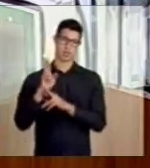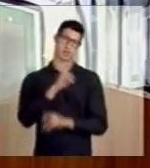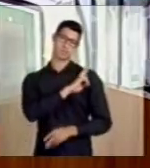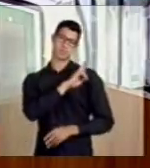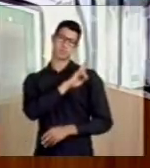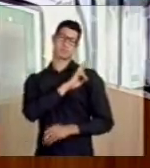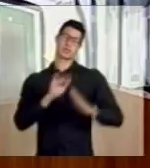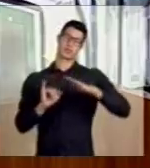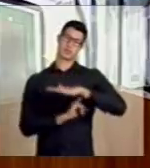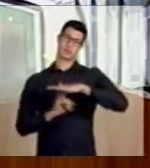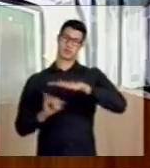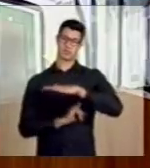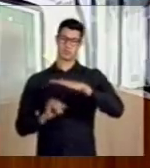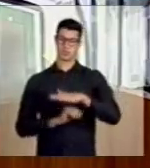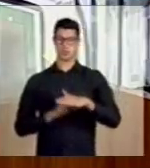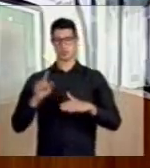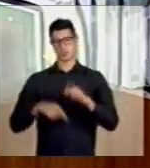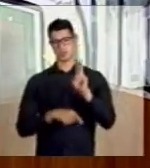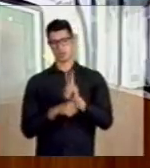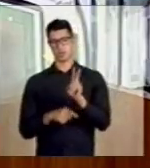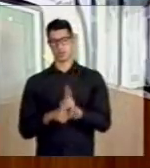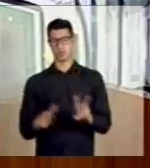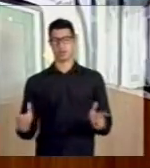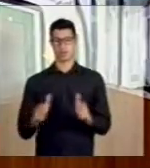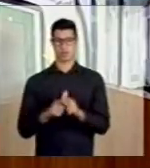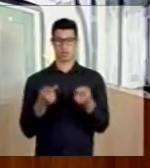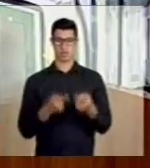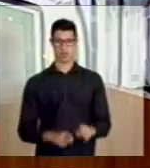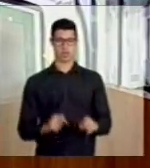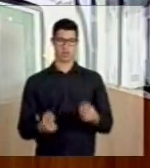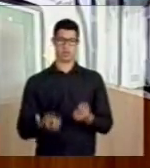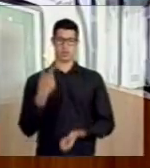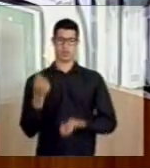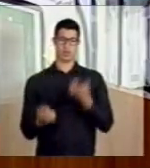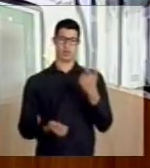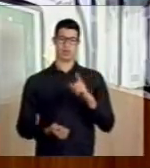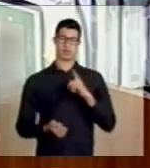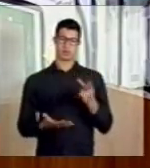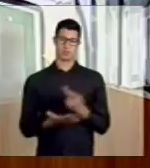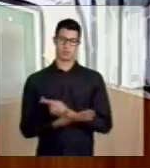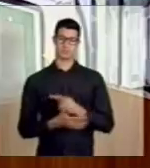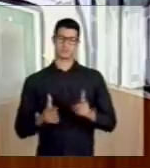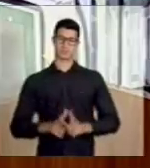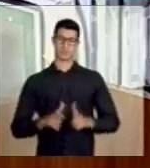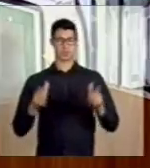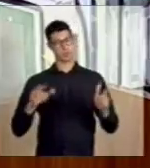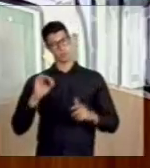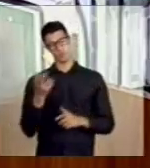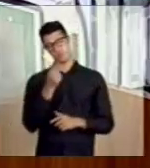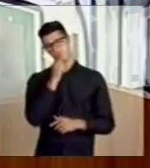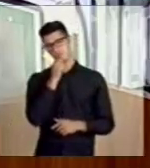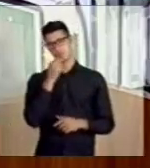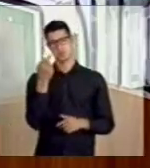responsabilidade institucional de proteger as minorias contra eventuais excessos da maioria ou ainda